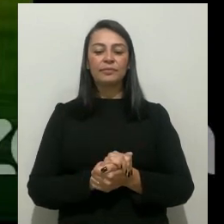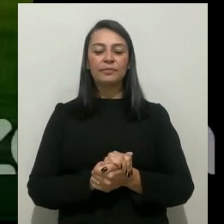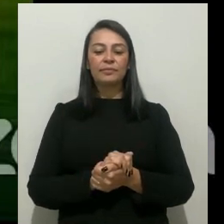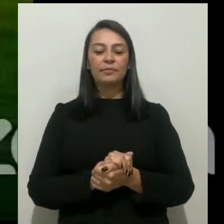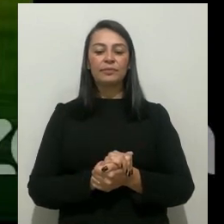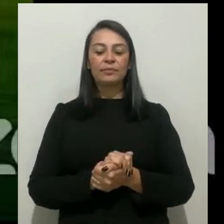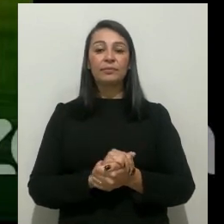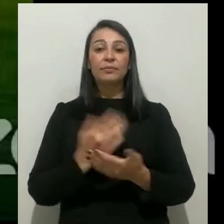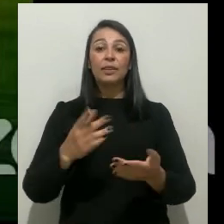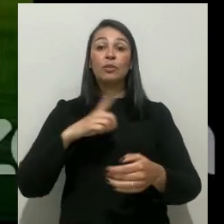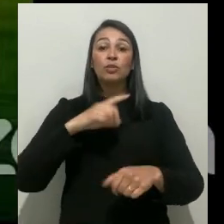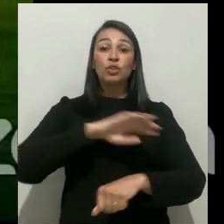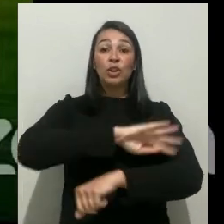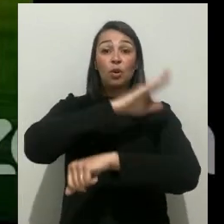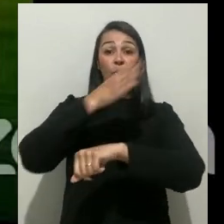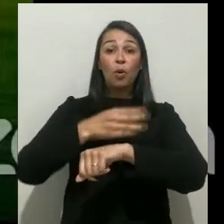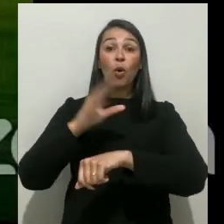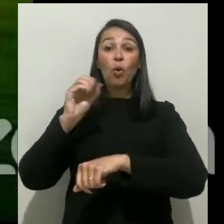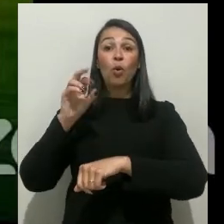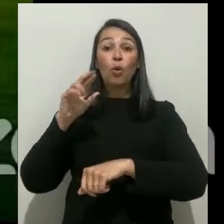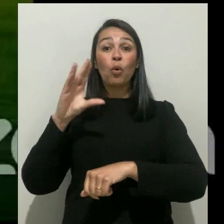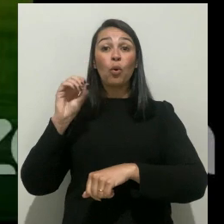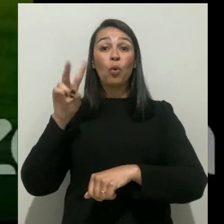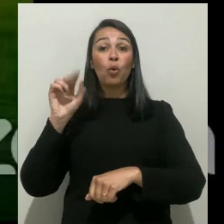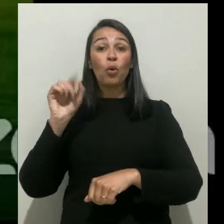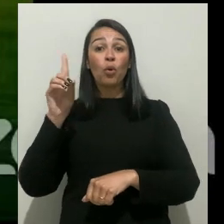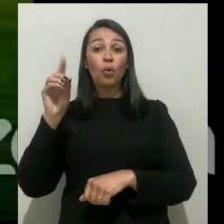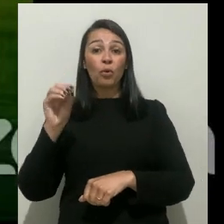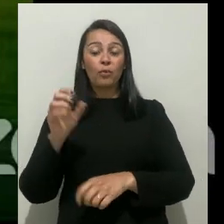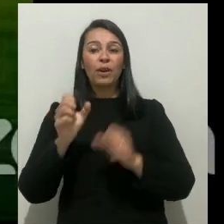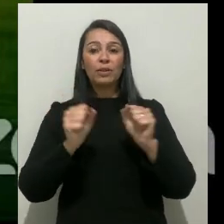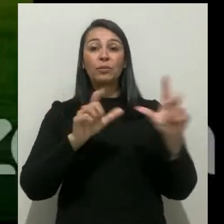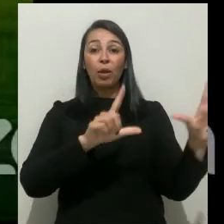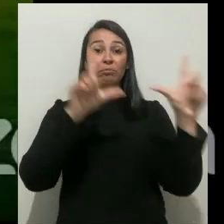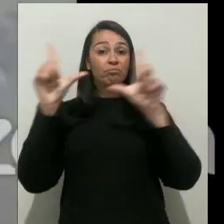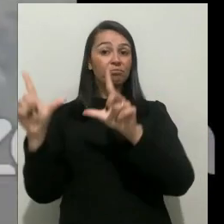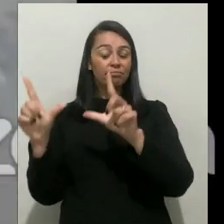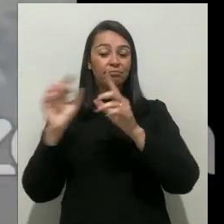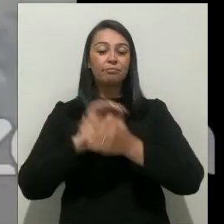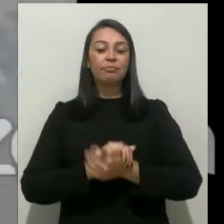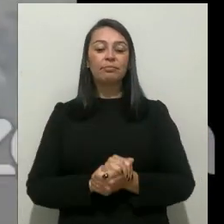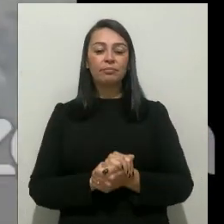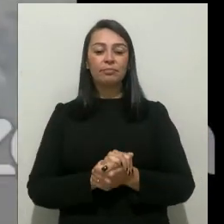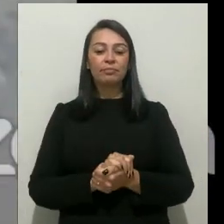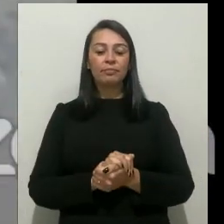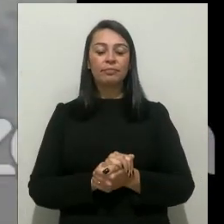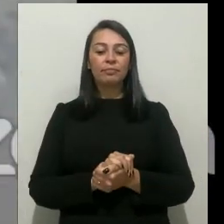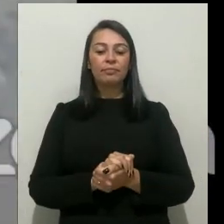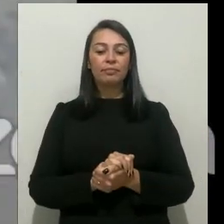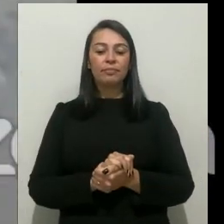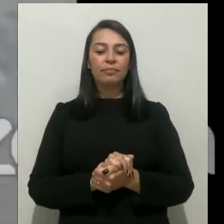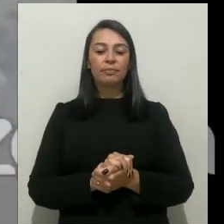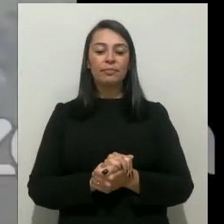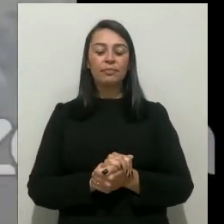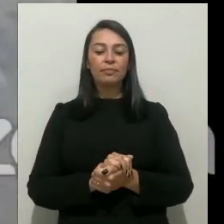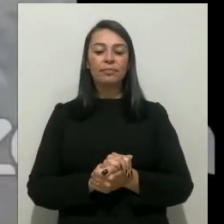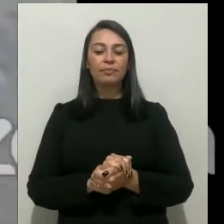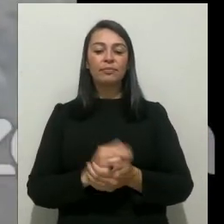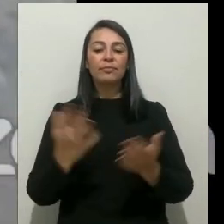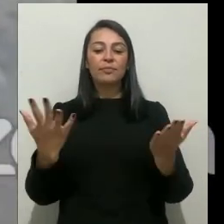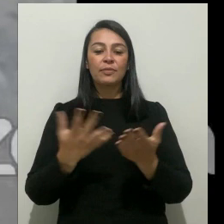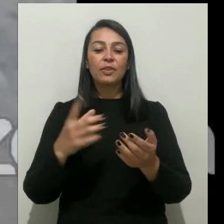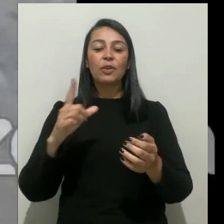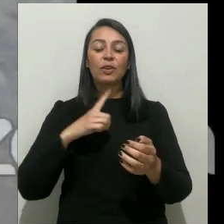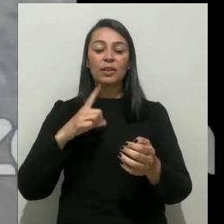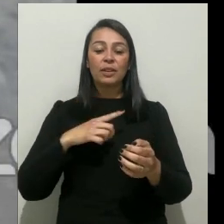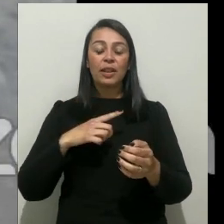Está o outro corcovado, né? E pode passar, por favor. E a gente tem uma piada montada feita pela